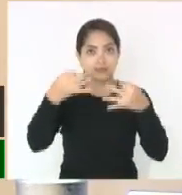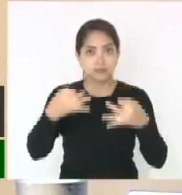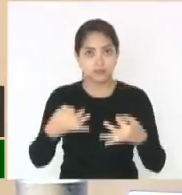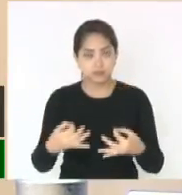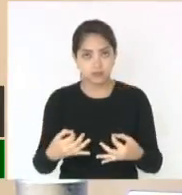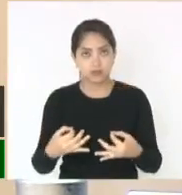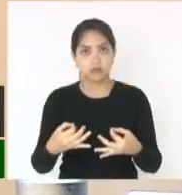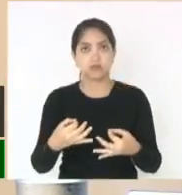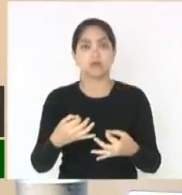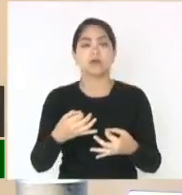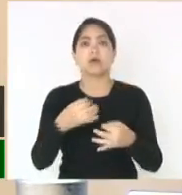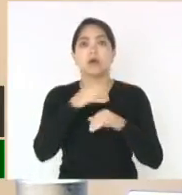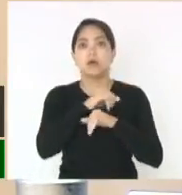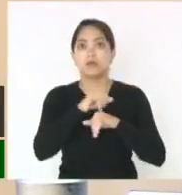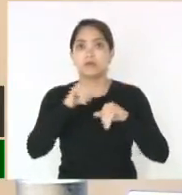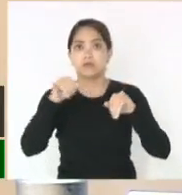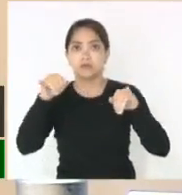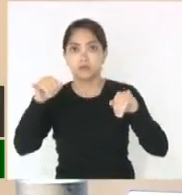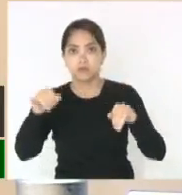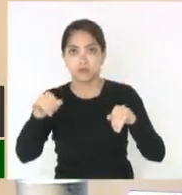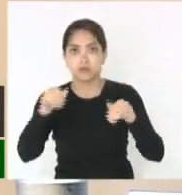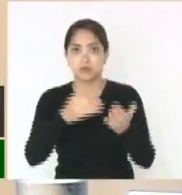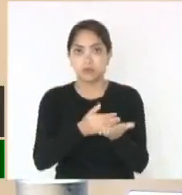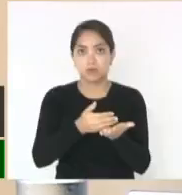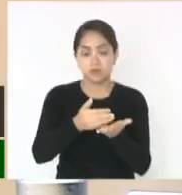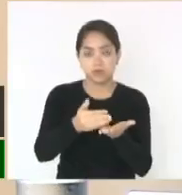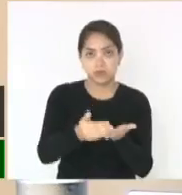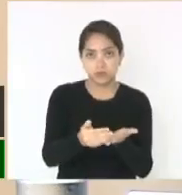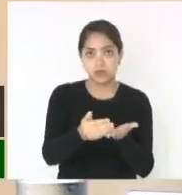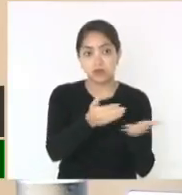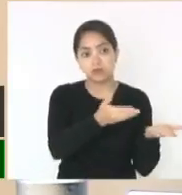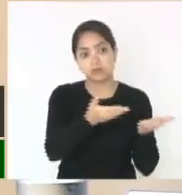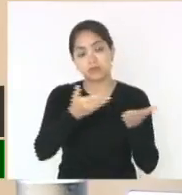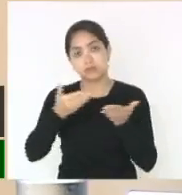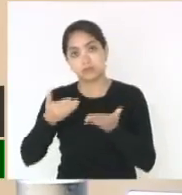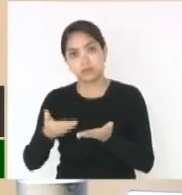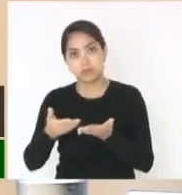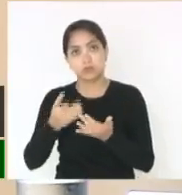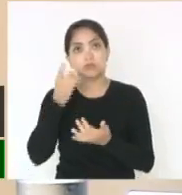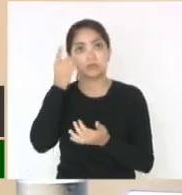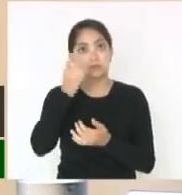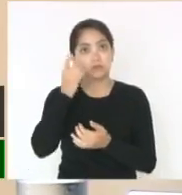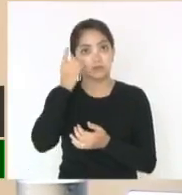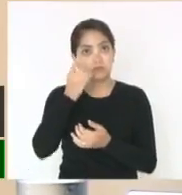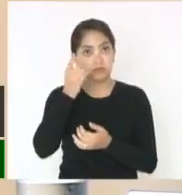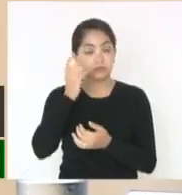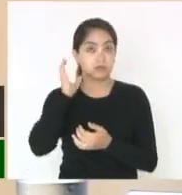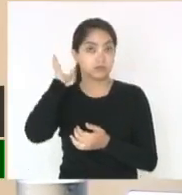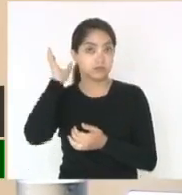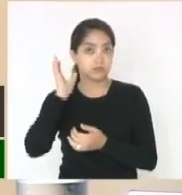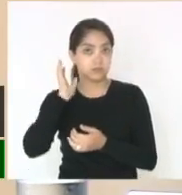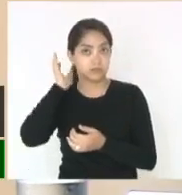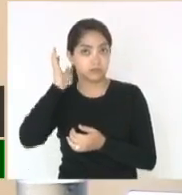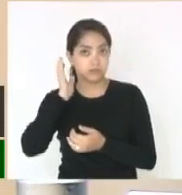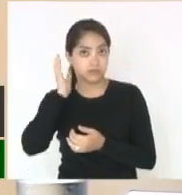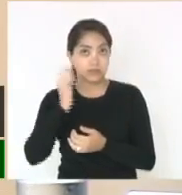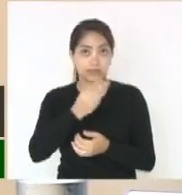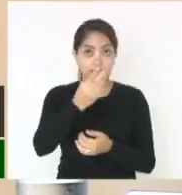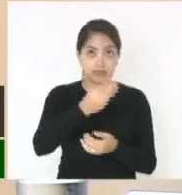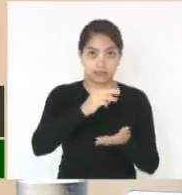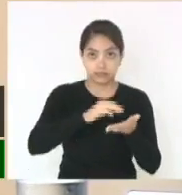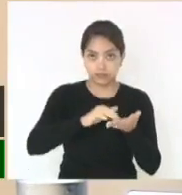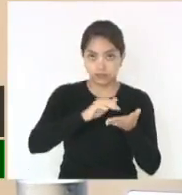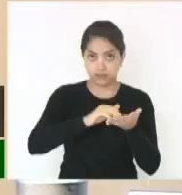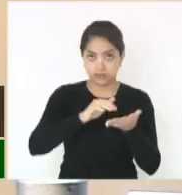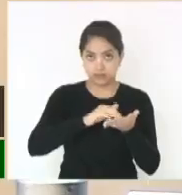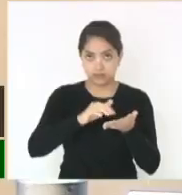regimental, o senhor presidente declarou abertos os trabalhos e convidou a senhora deputada Ana Paula Lima, terceira